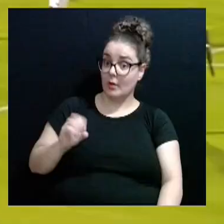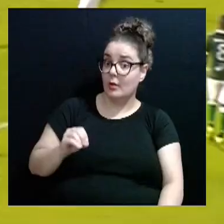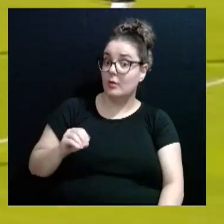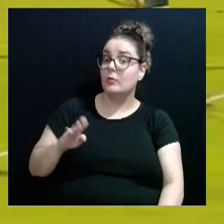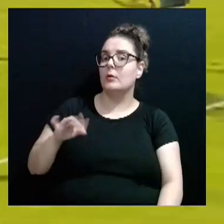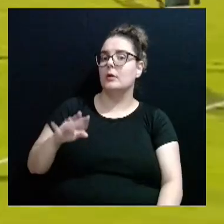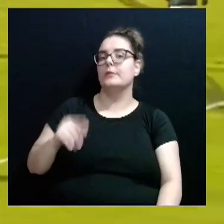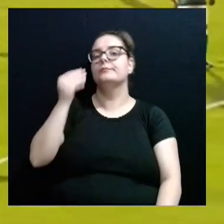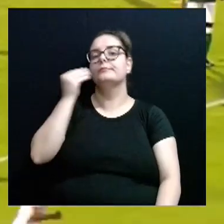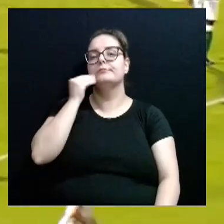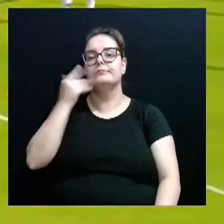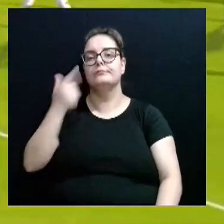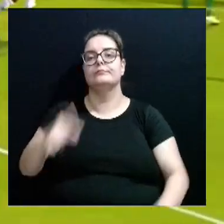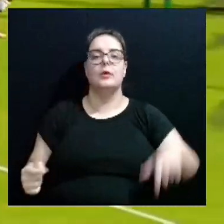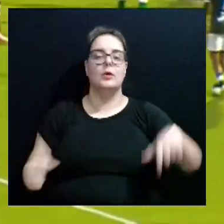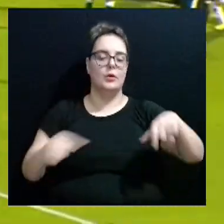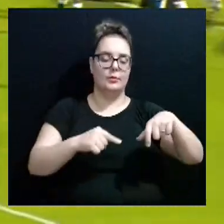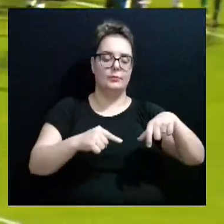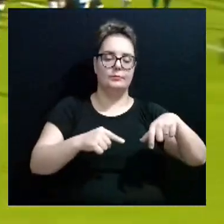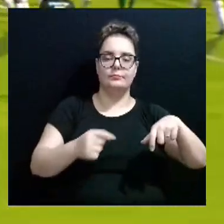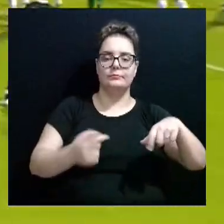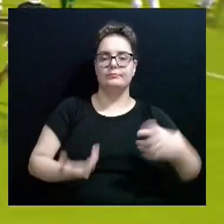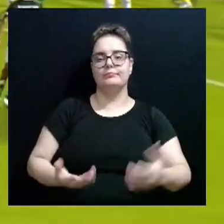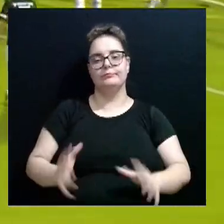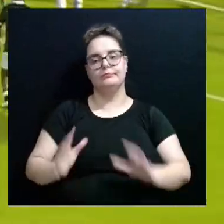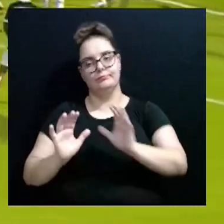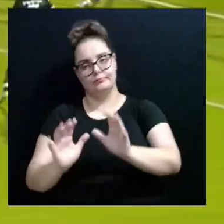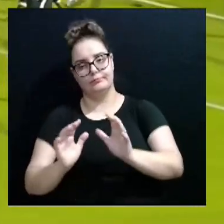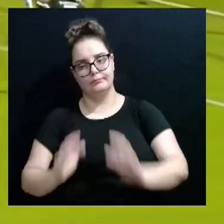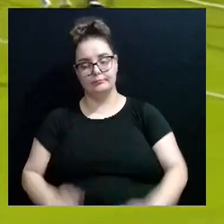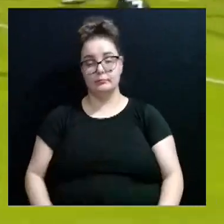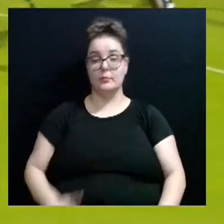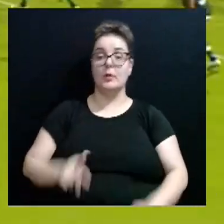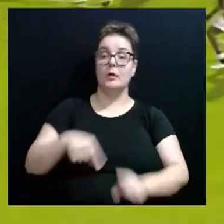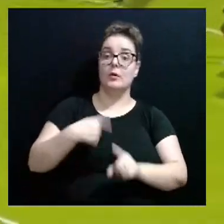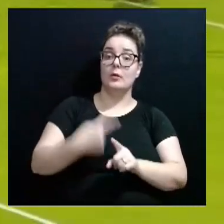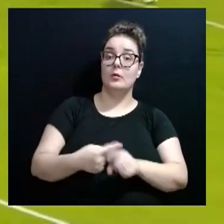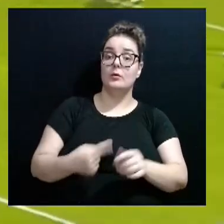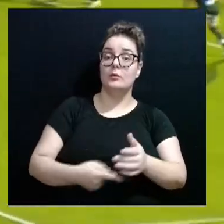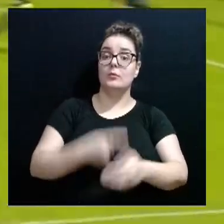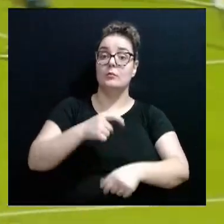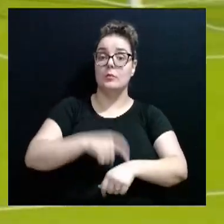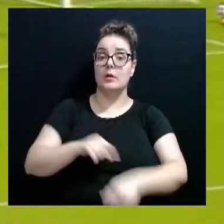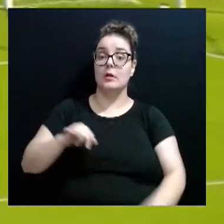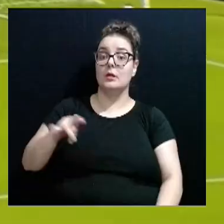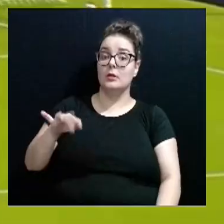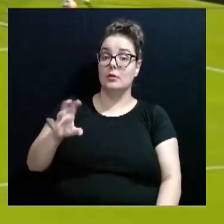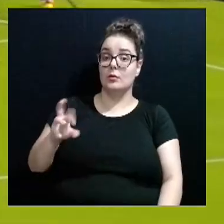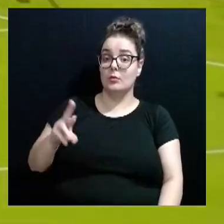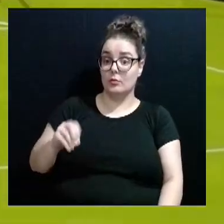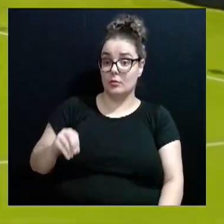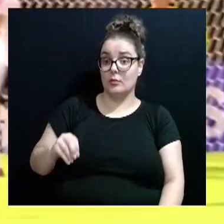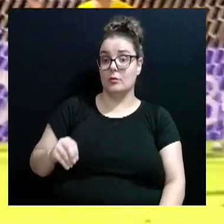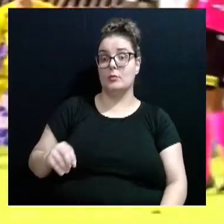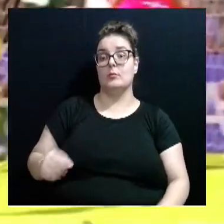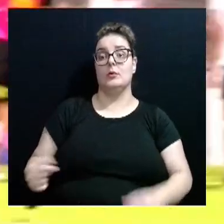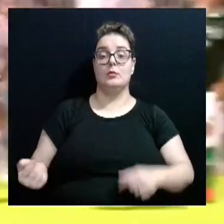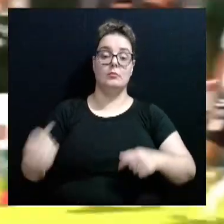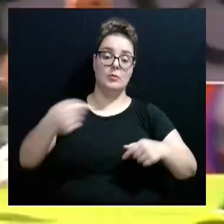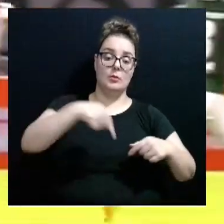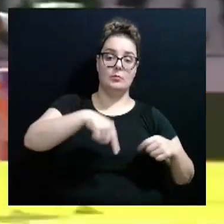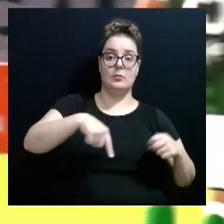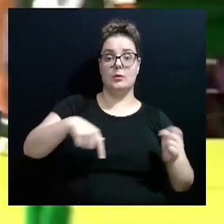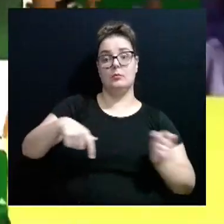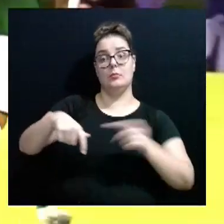parou em Kaique França. Nos acréscimos do primeiro tempo, Igor Pereira pegou o rebote, bateu com estilo e